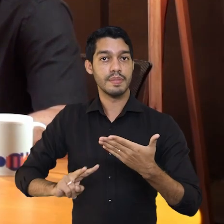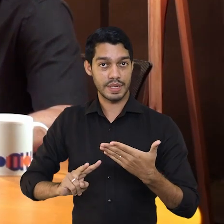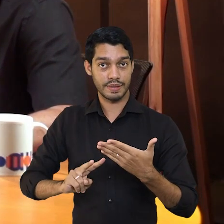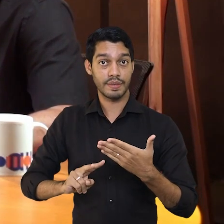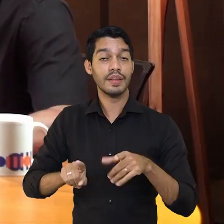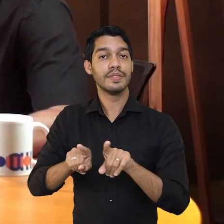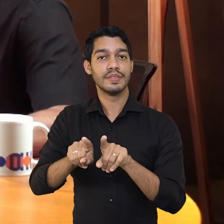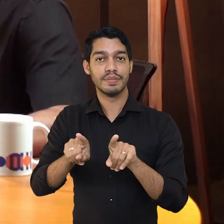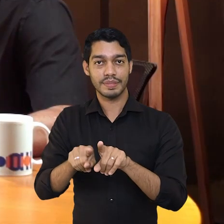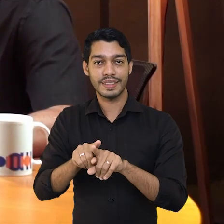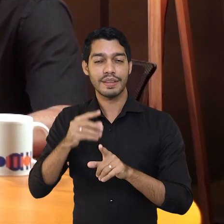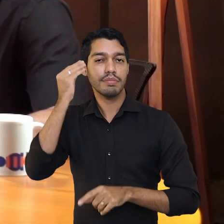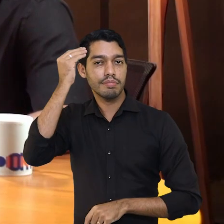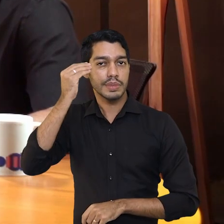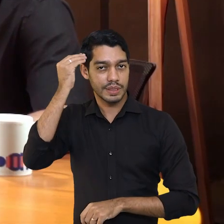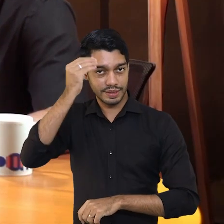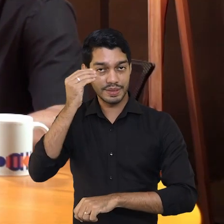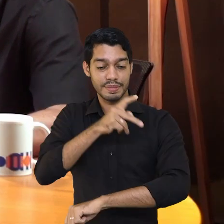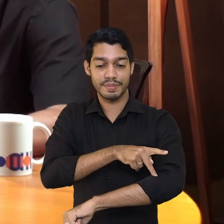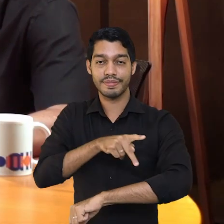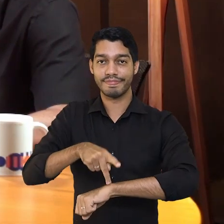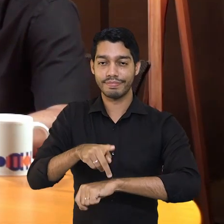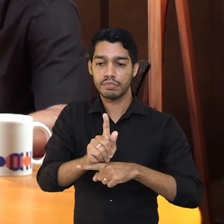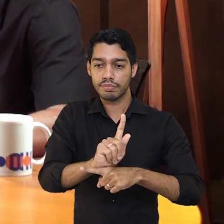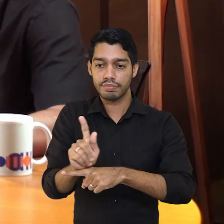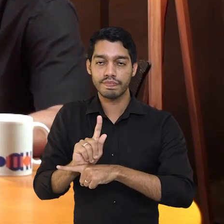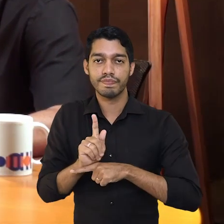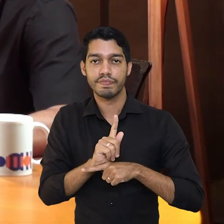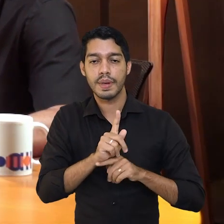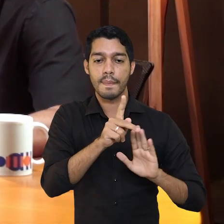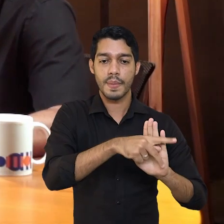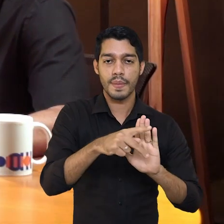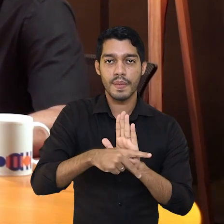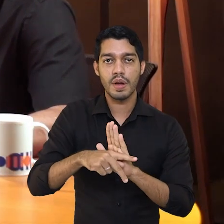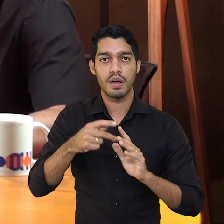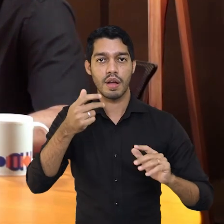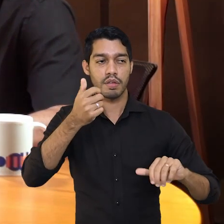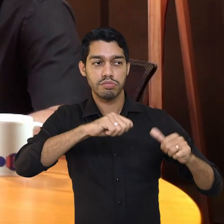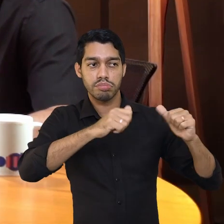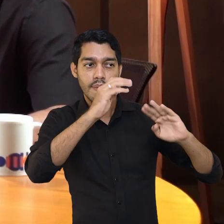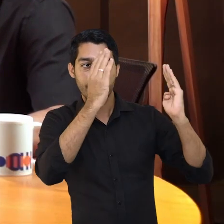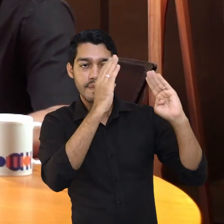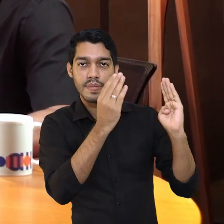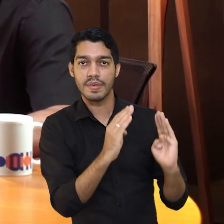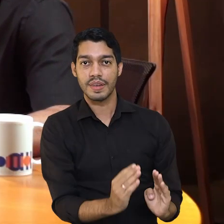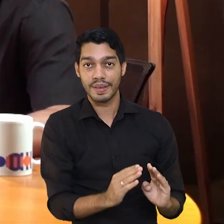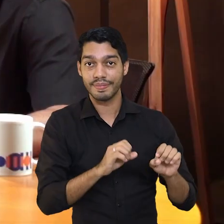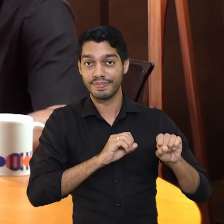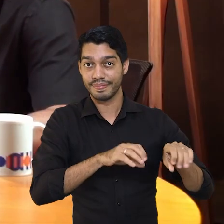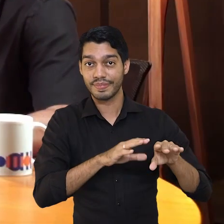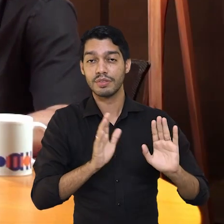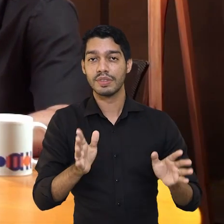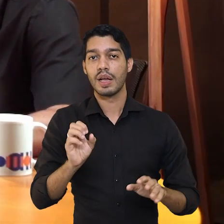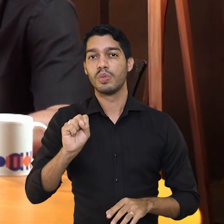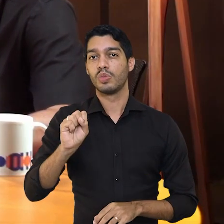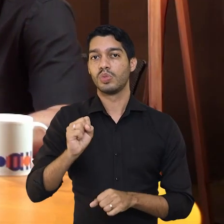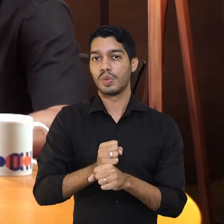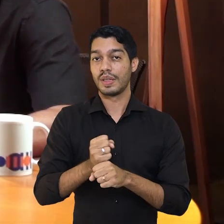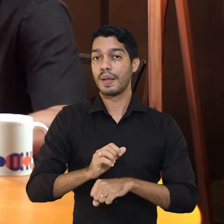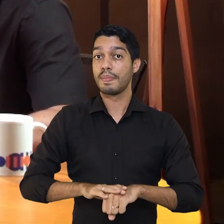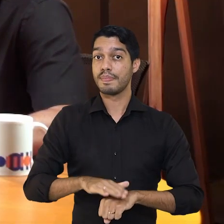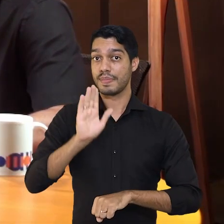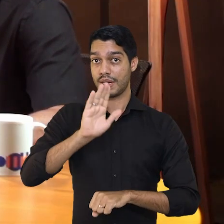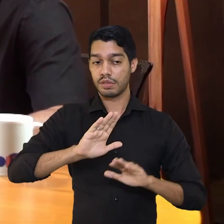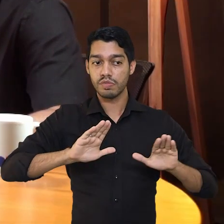complementar em psicopedagogia, gestão de projetos e avaliação educacional, atua há mais de 8 anos na área de educação com